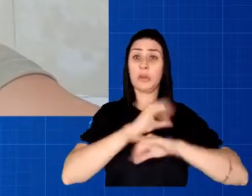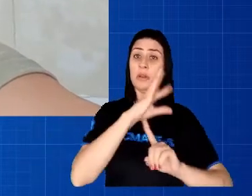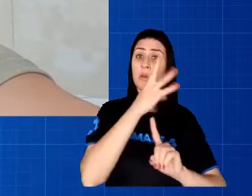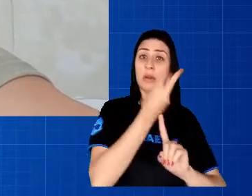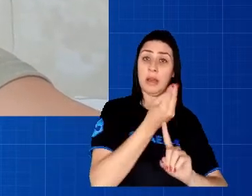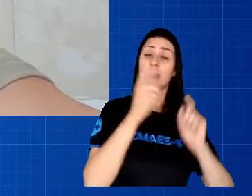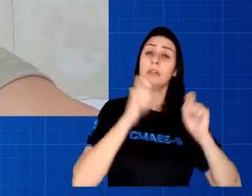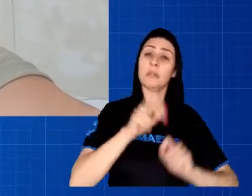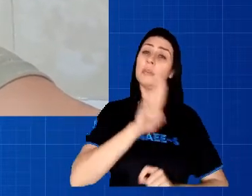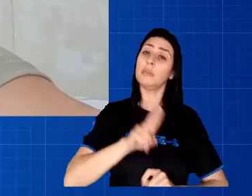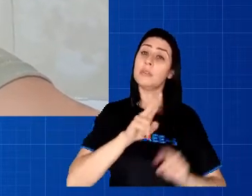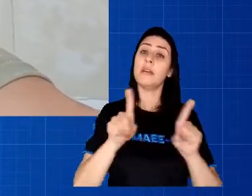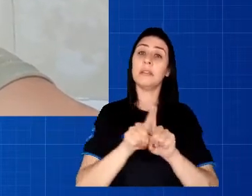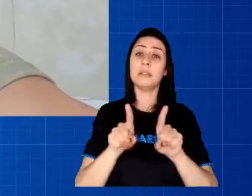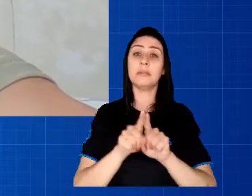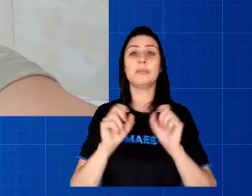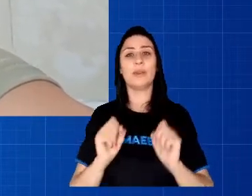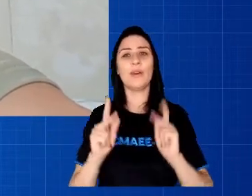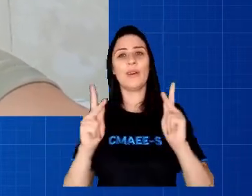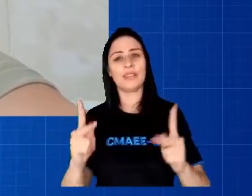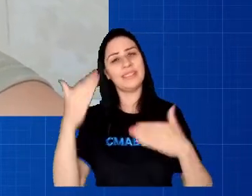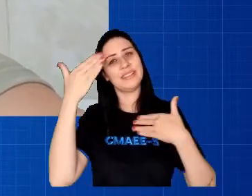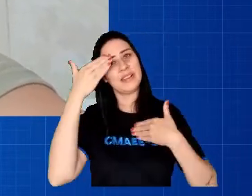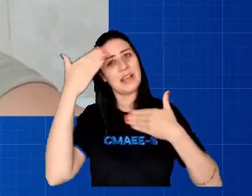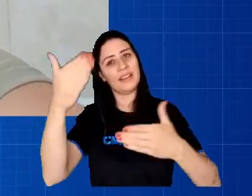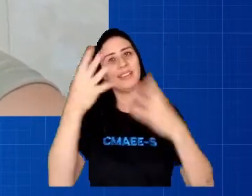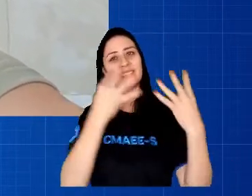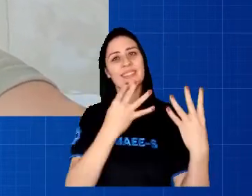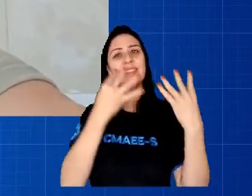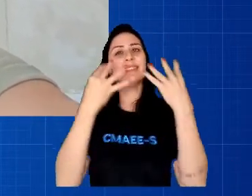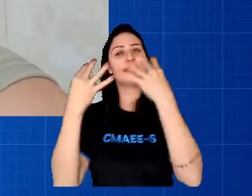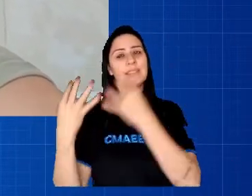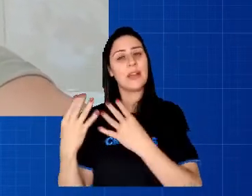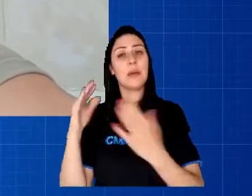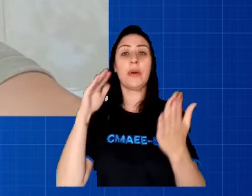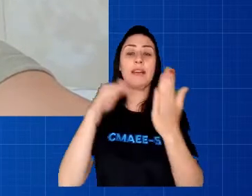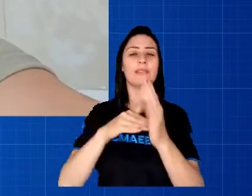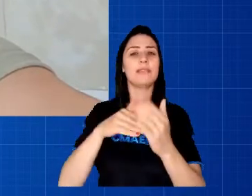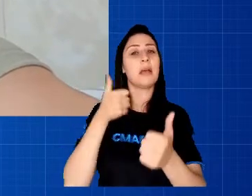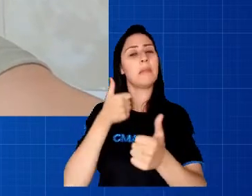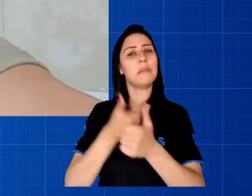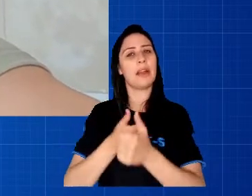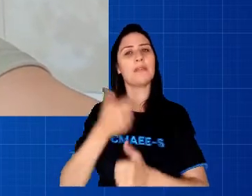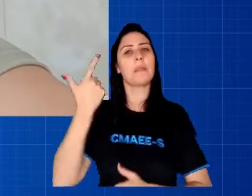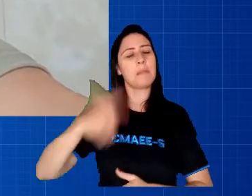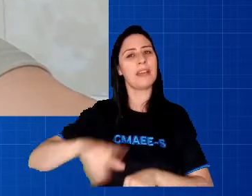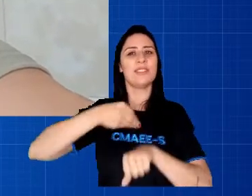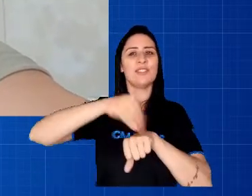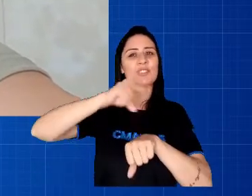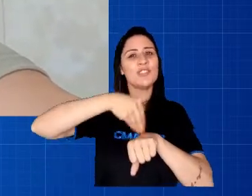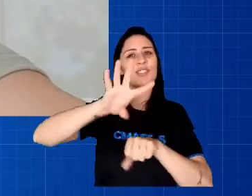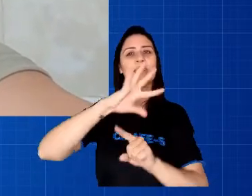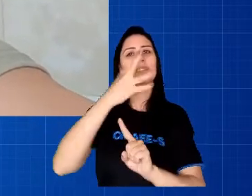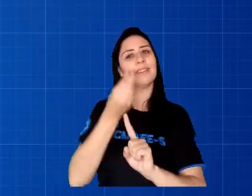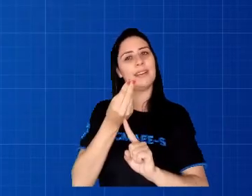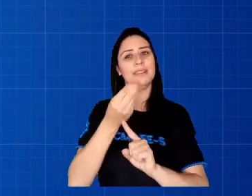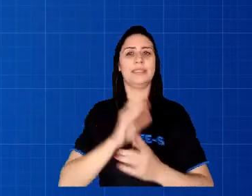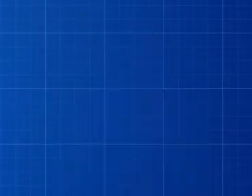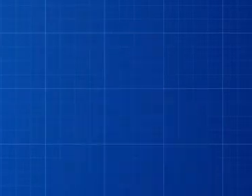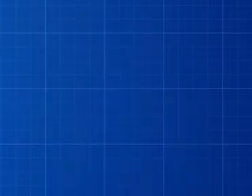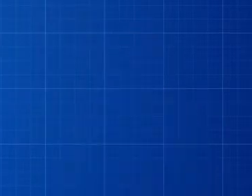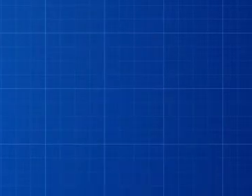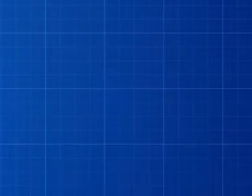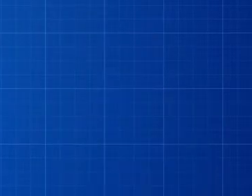artesanato, também pode explorá-la, ok? Agradeço a sua atenção e até breve com novas dicas de arte.